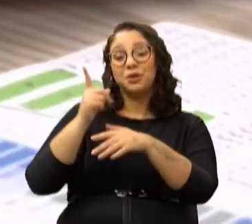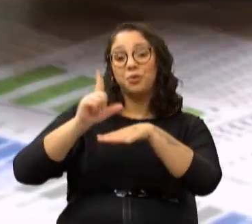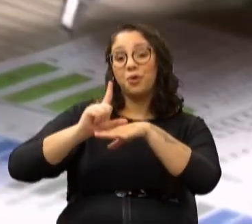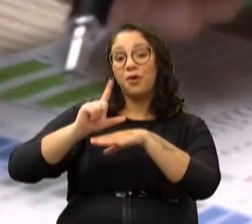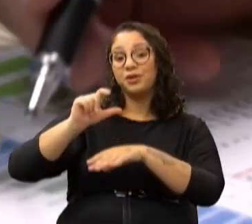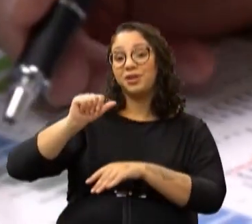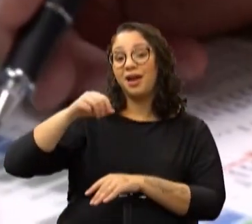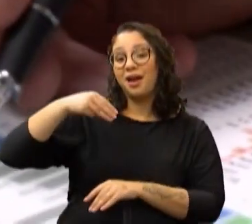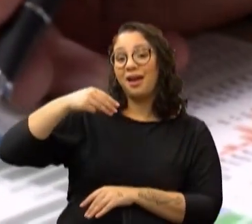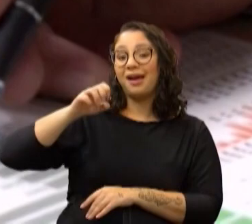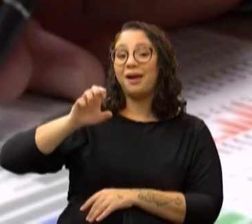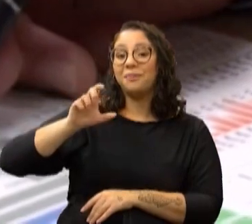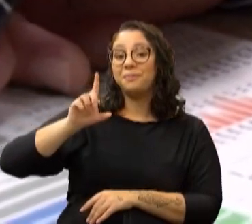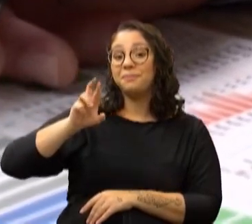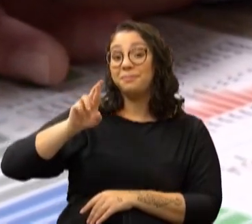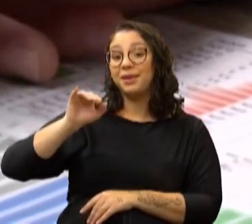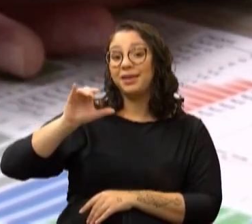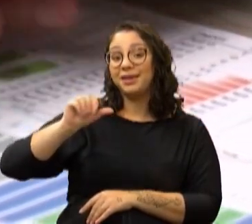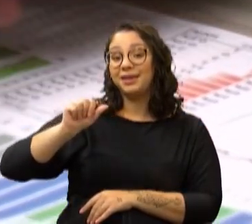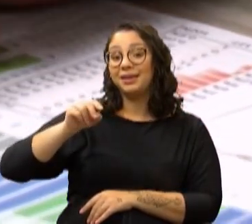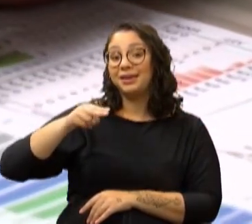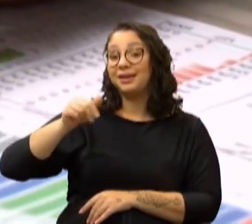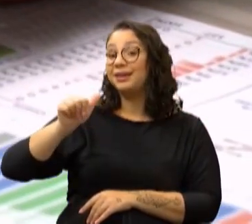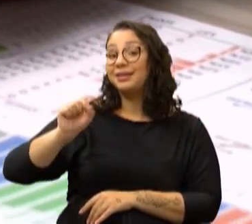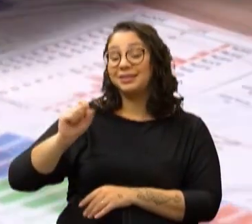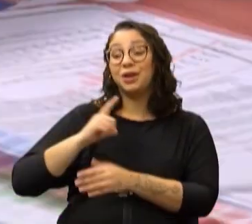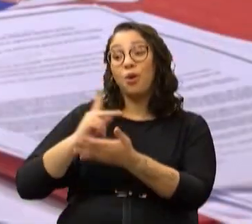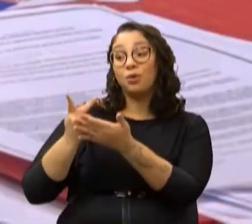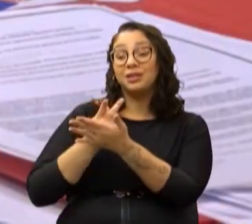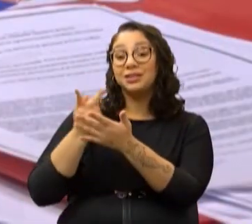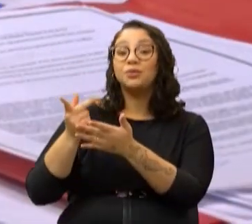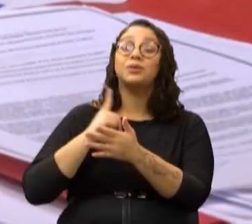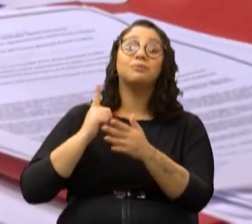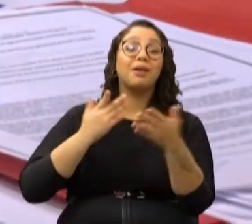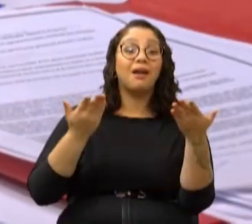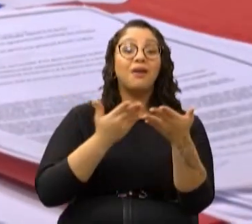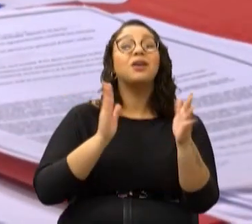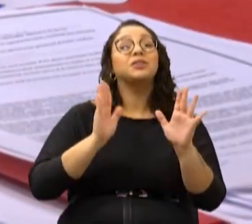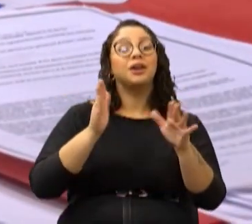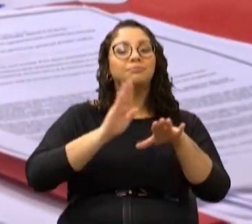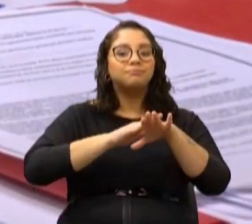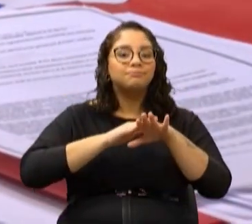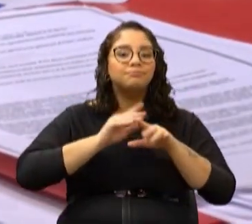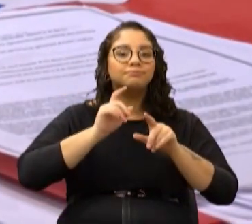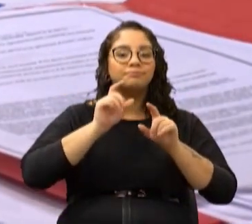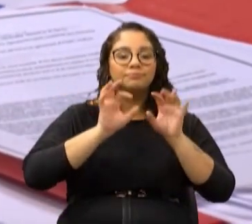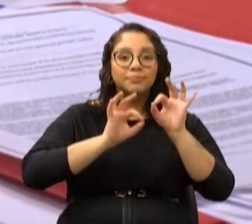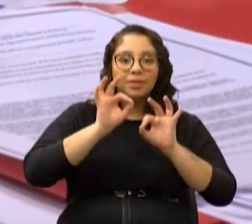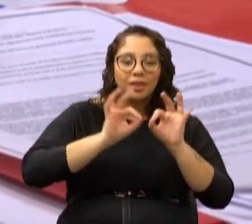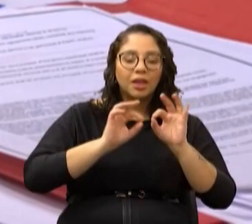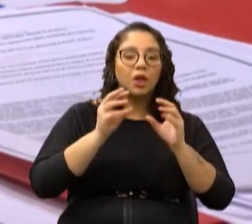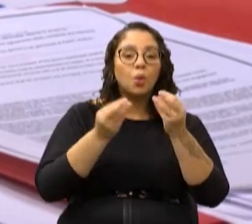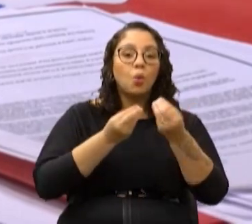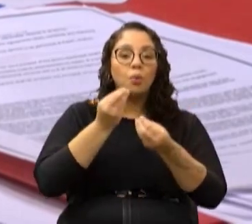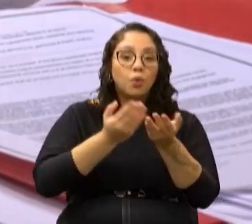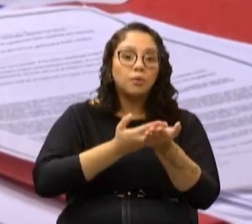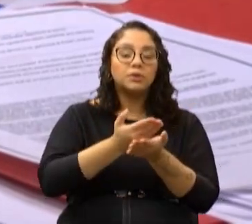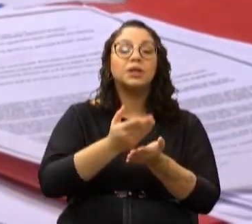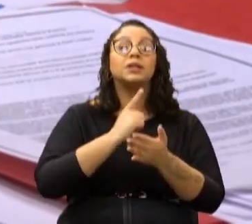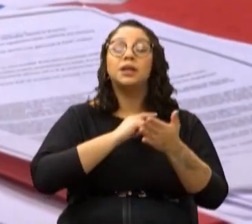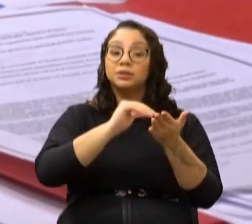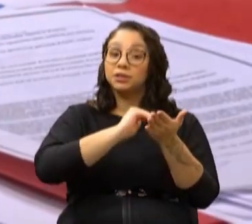no mercado. Então as instituições já vêm preparando os seus profissionais para fazer esse tipo de investimento. Assim como existem